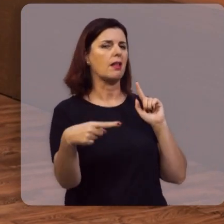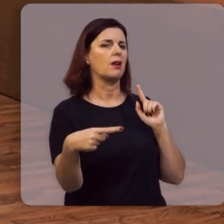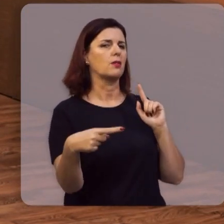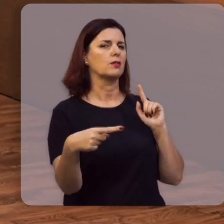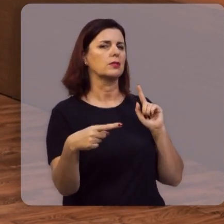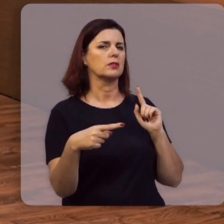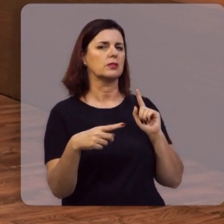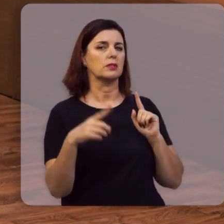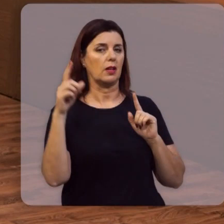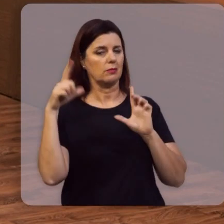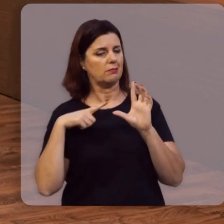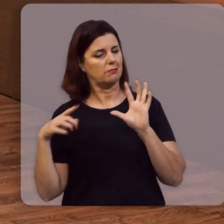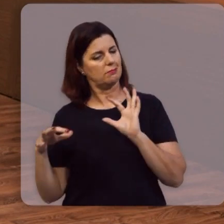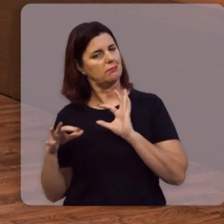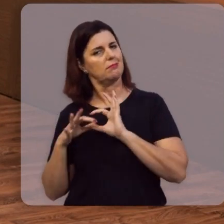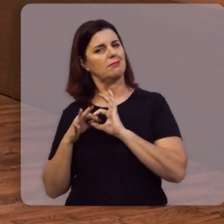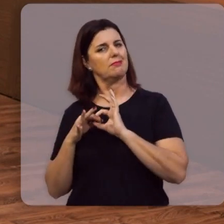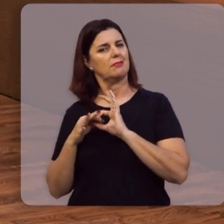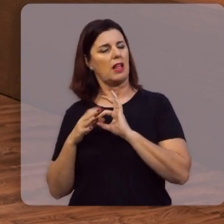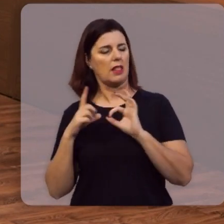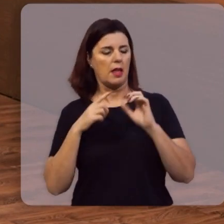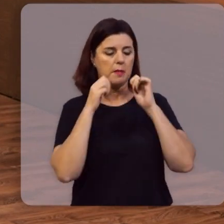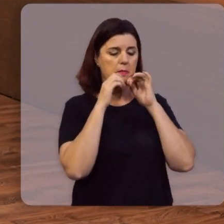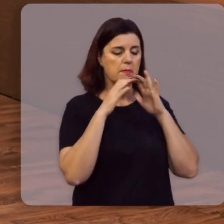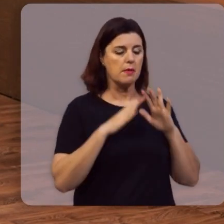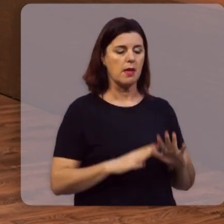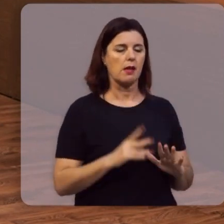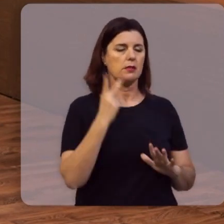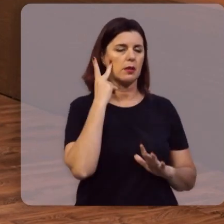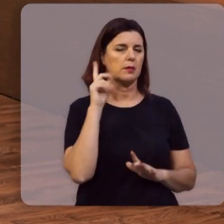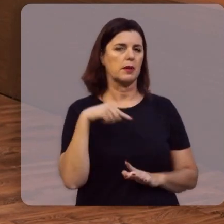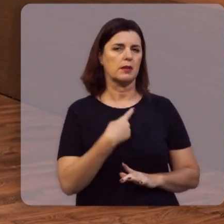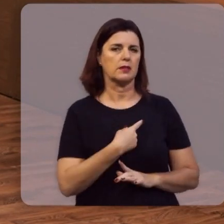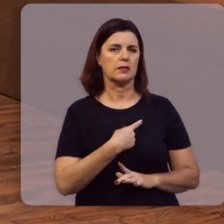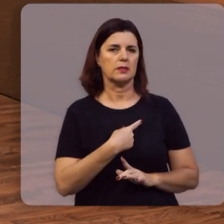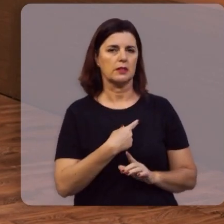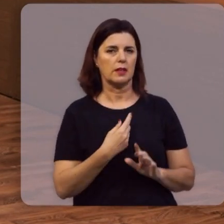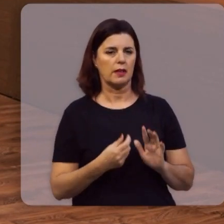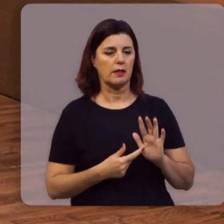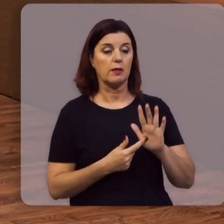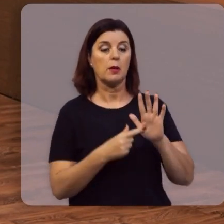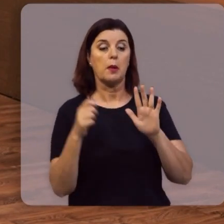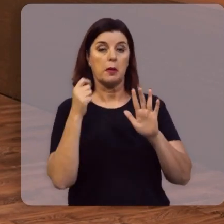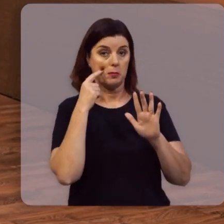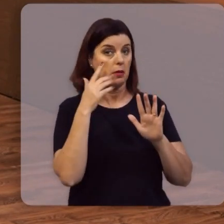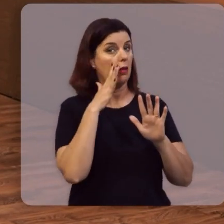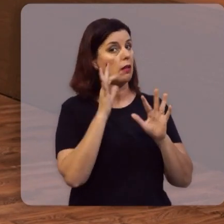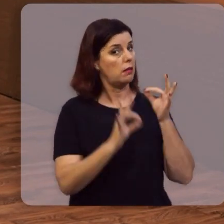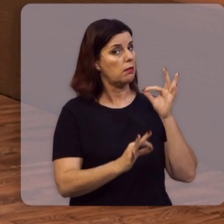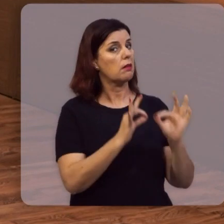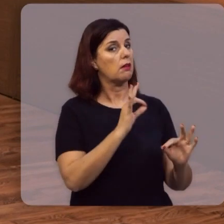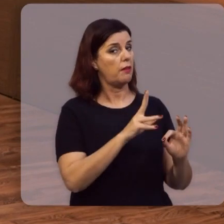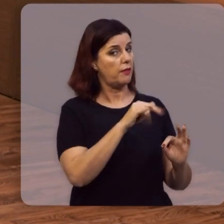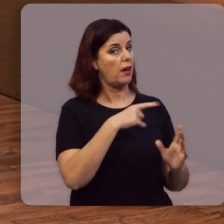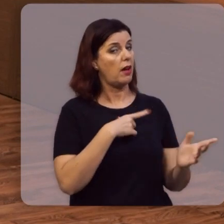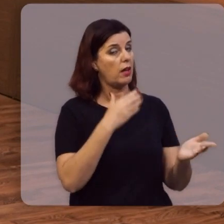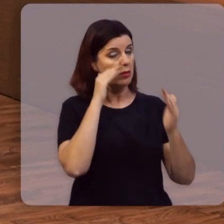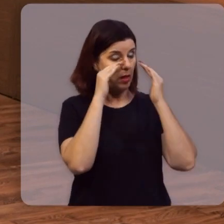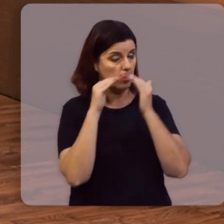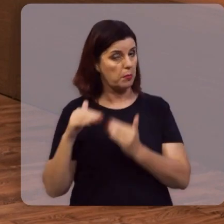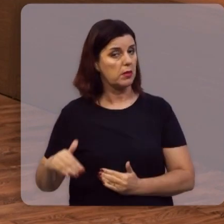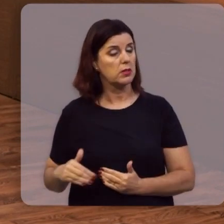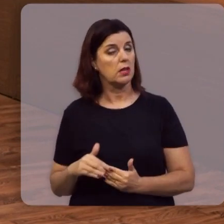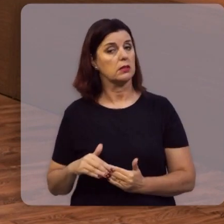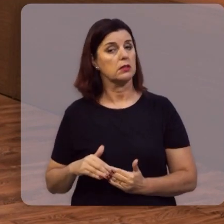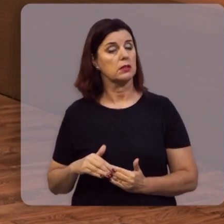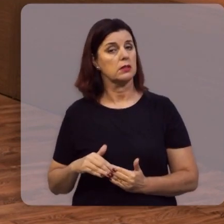veja que é o Deus da aliança. Ele tem bênçãos para dar e traz o alerta do juízo, se houver